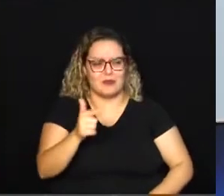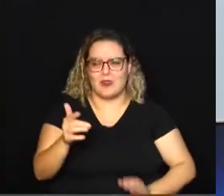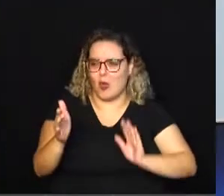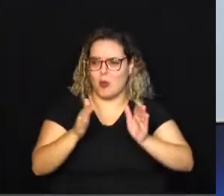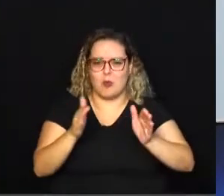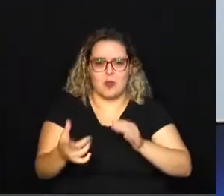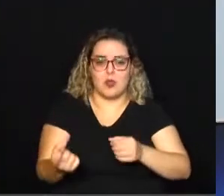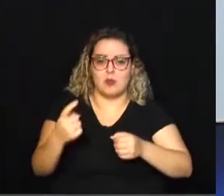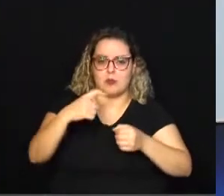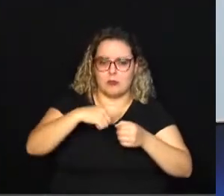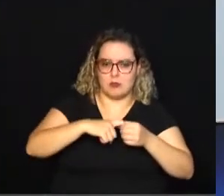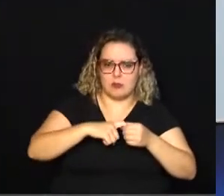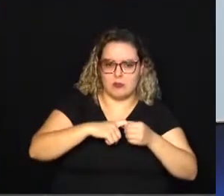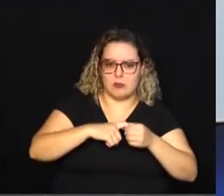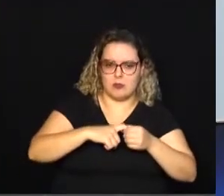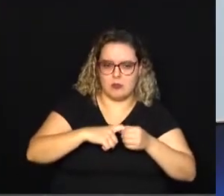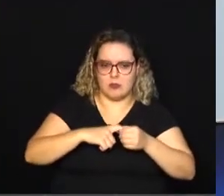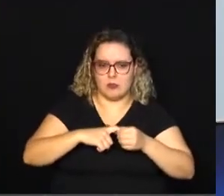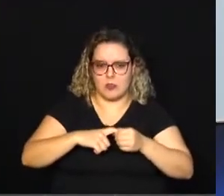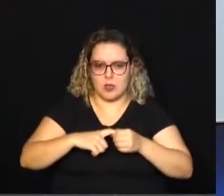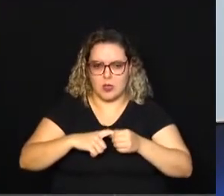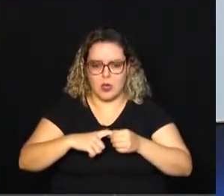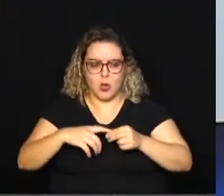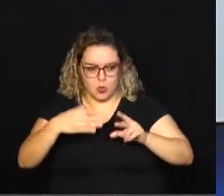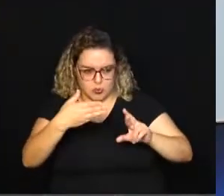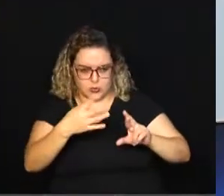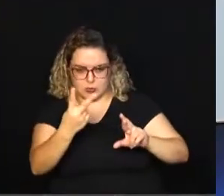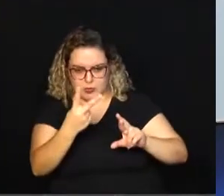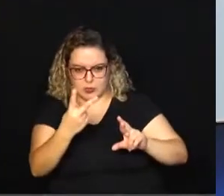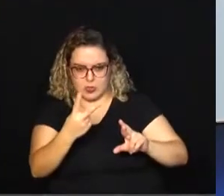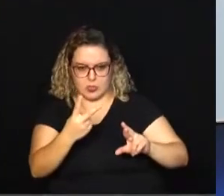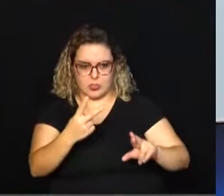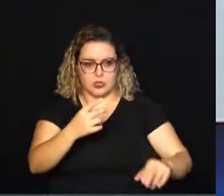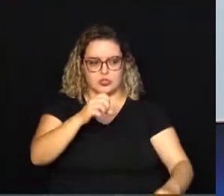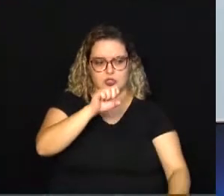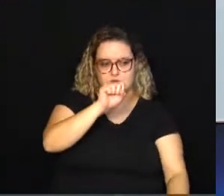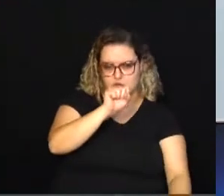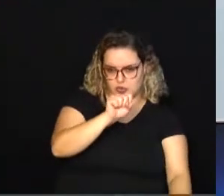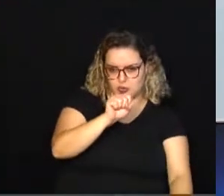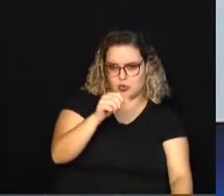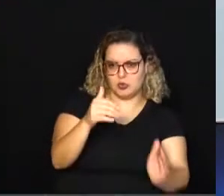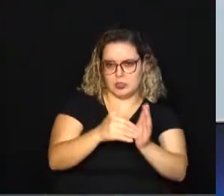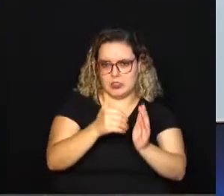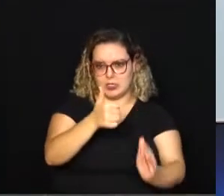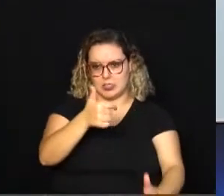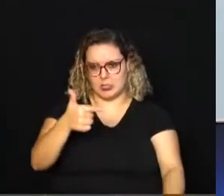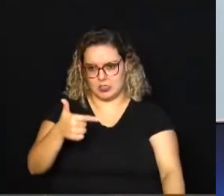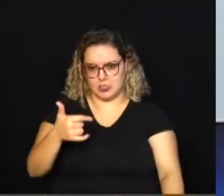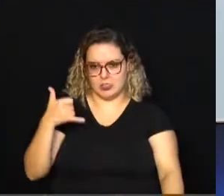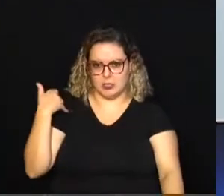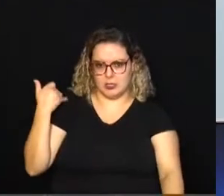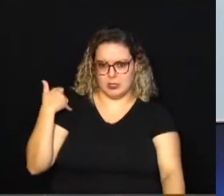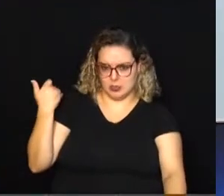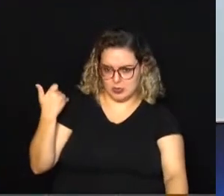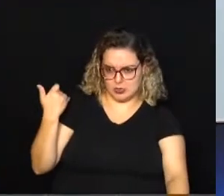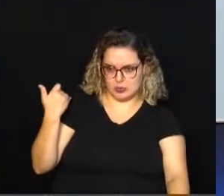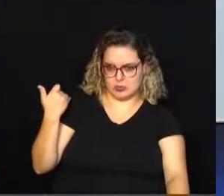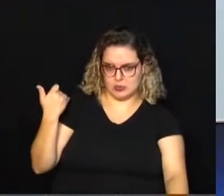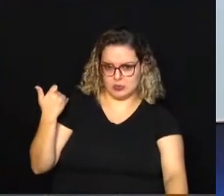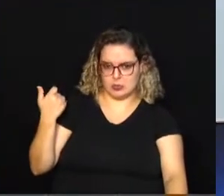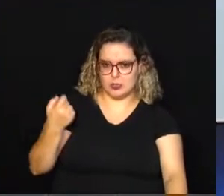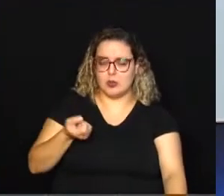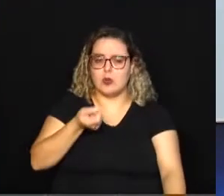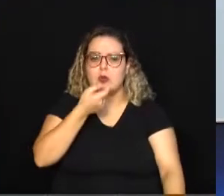estão aí acham correto 2 crianças de 8 e 12 anos tomando psicotrópicos, acompanhadas